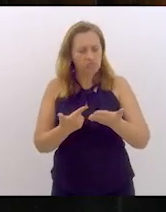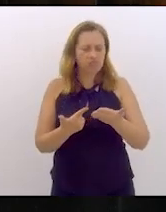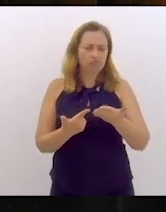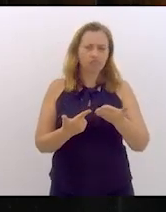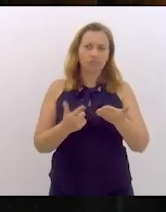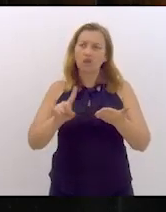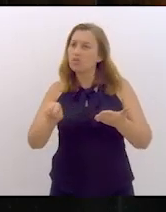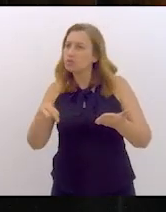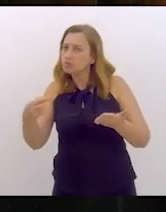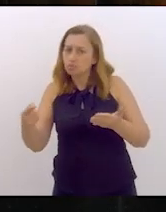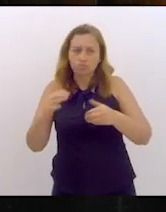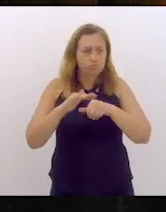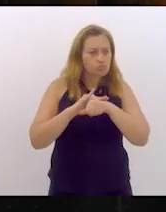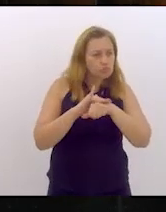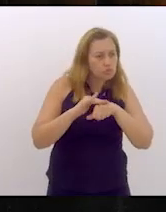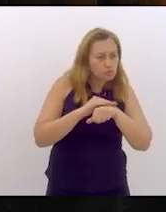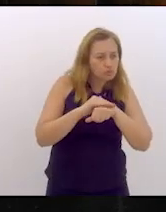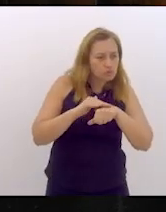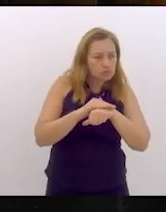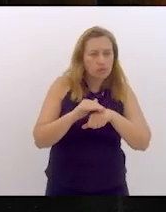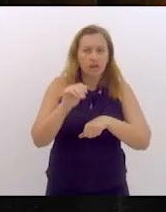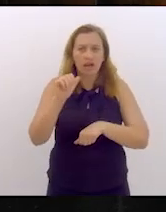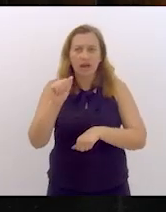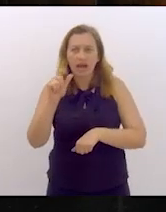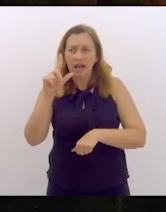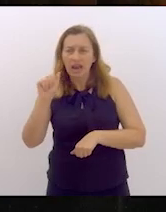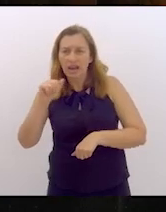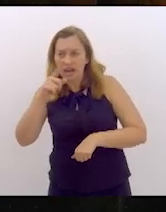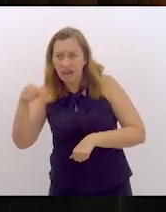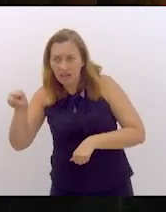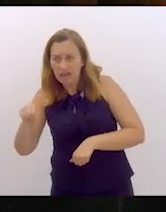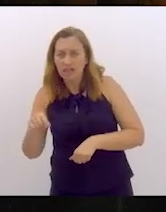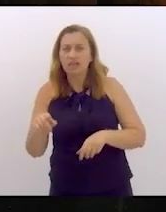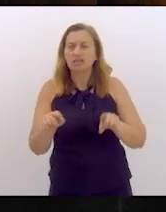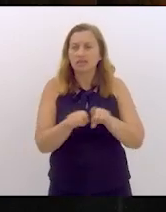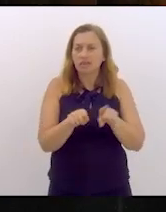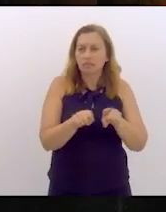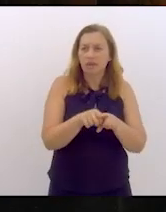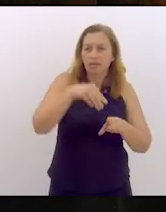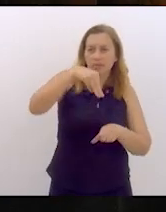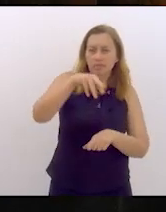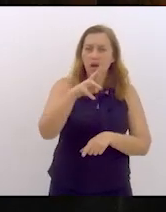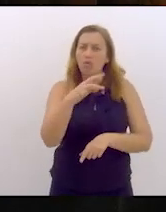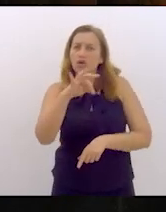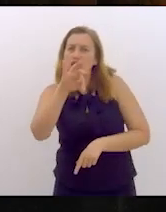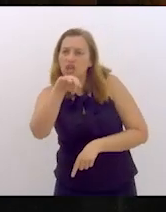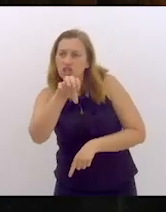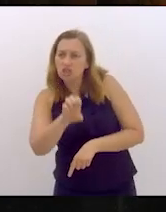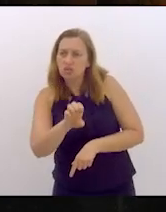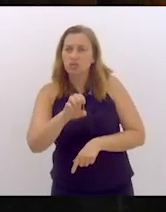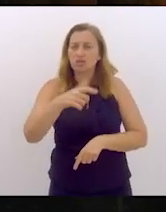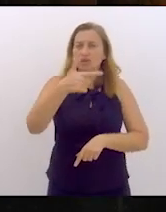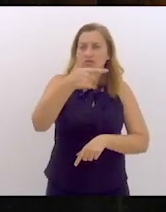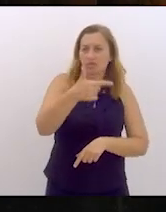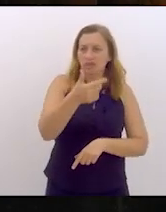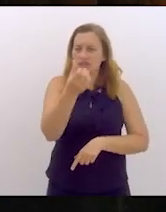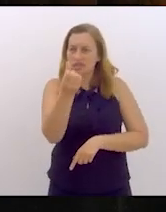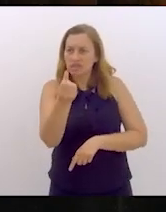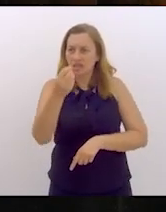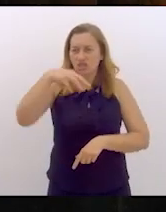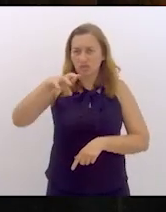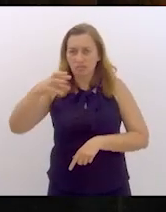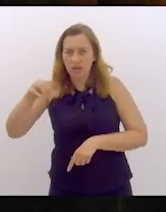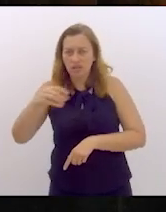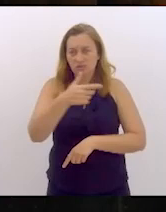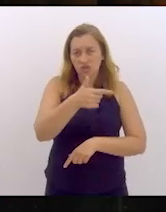e em outra conversa entre Allan turnowski e Maurício Demétrio e 26 de Março de